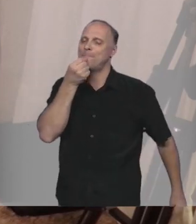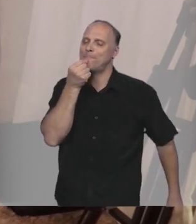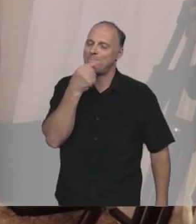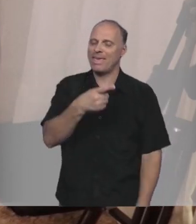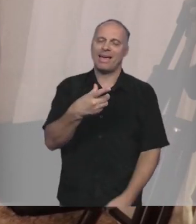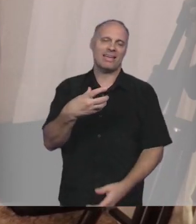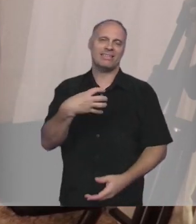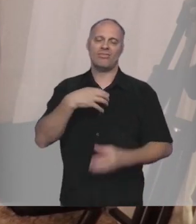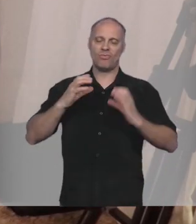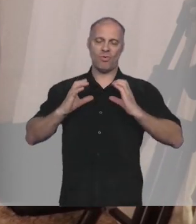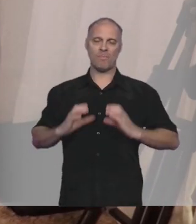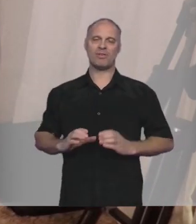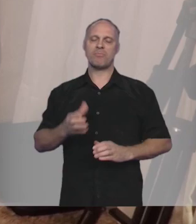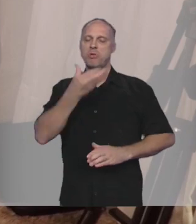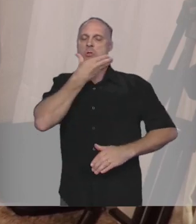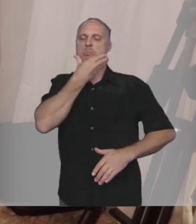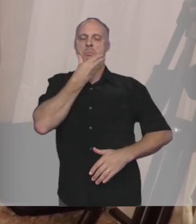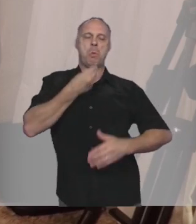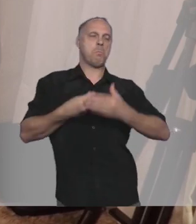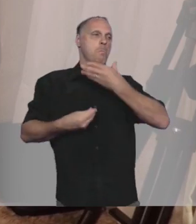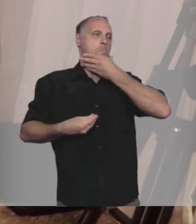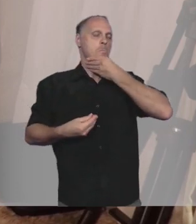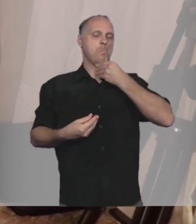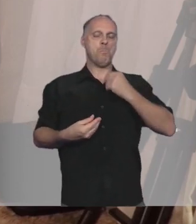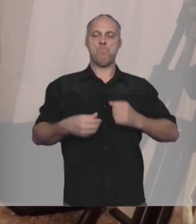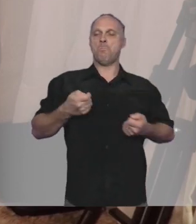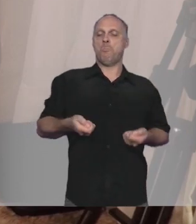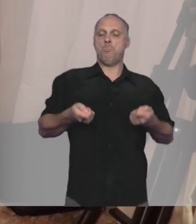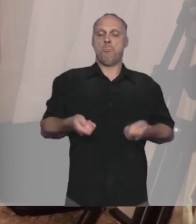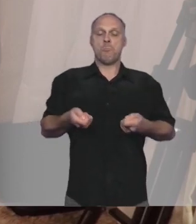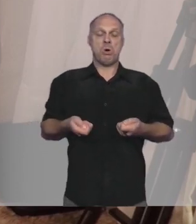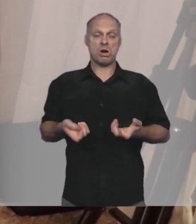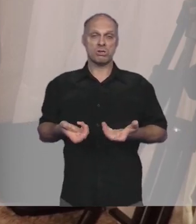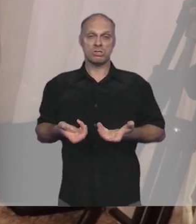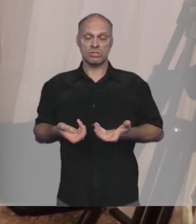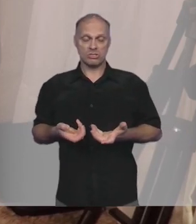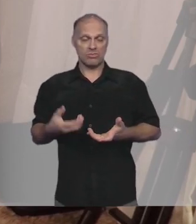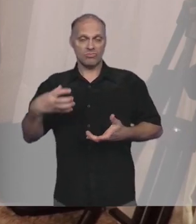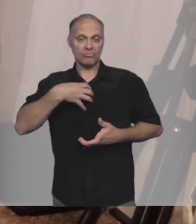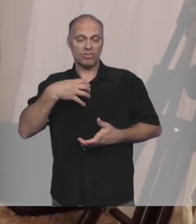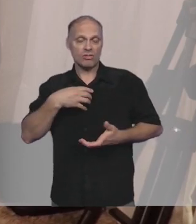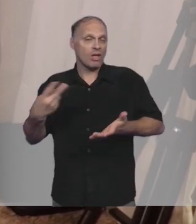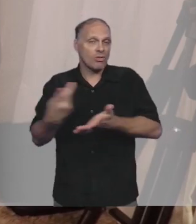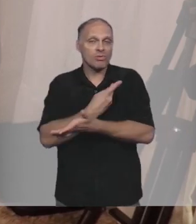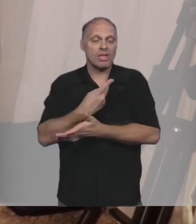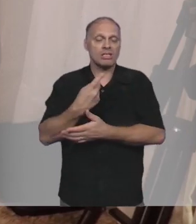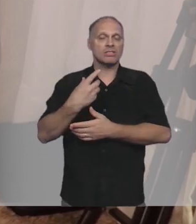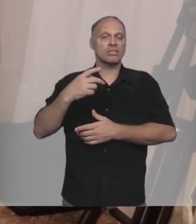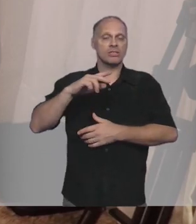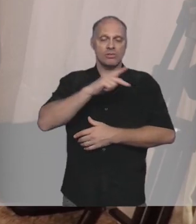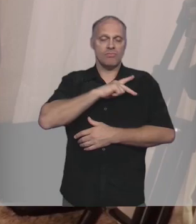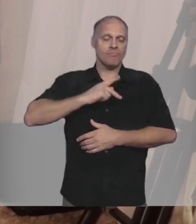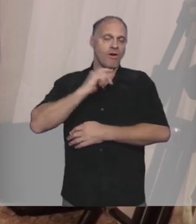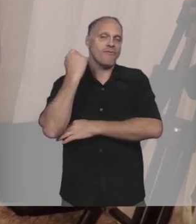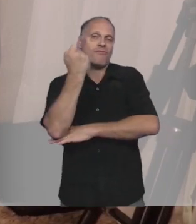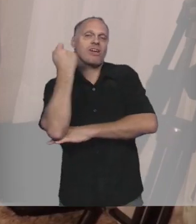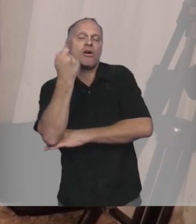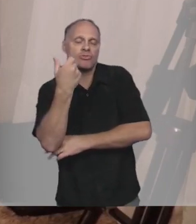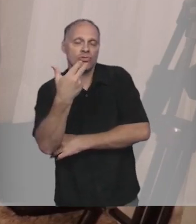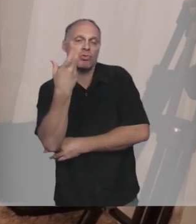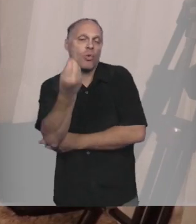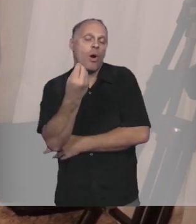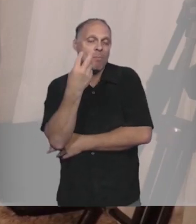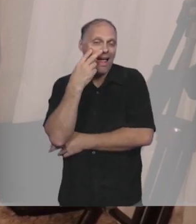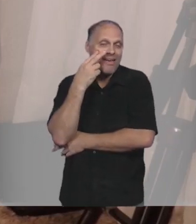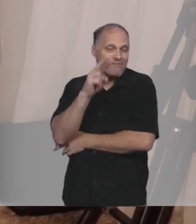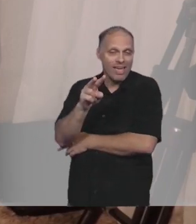E a forma truculenta de como se resolvem os problemas, de como ele vê o problema do outro, né? Sim. Ele vê tudo